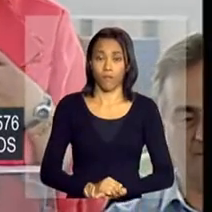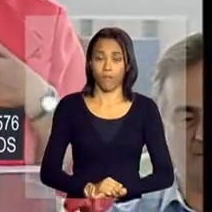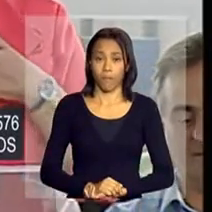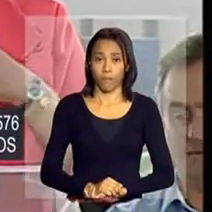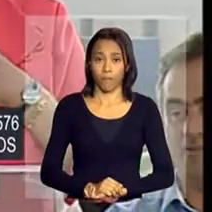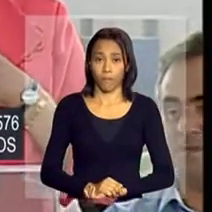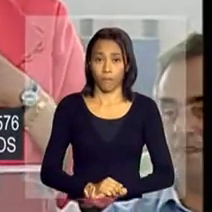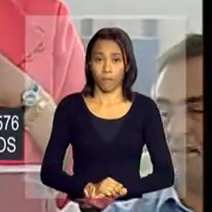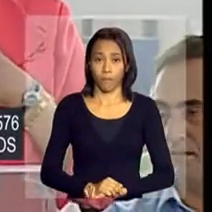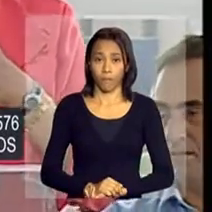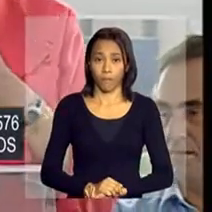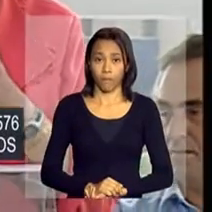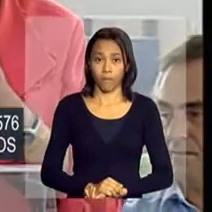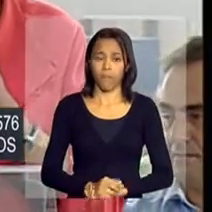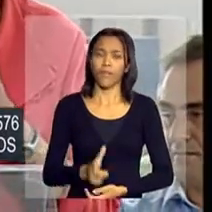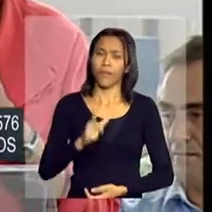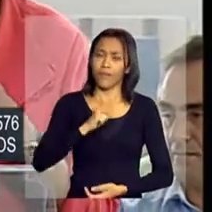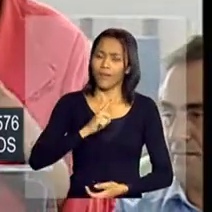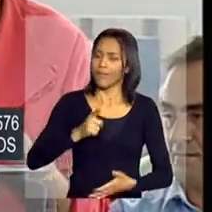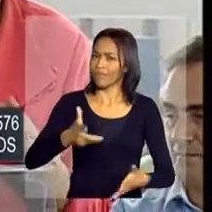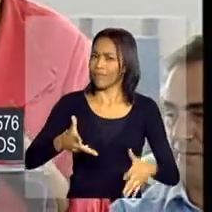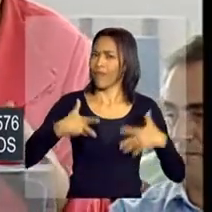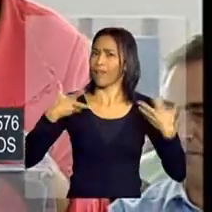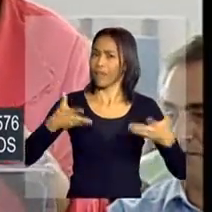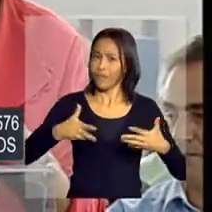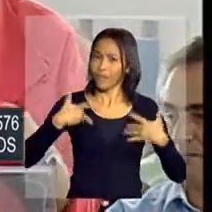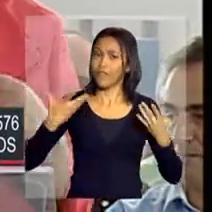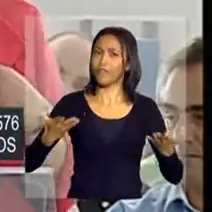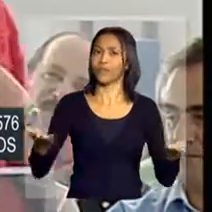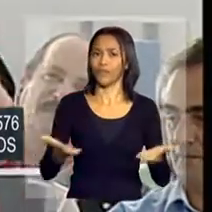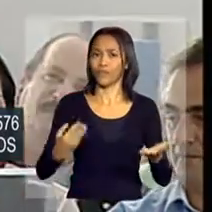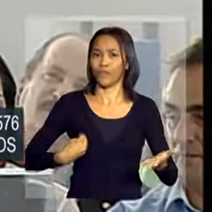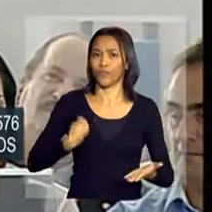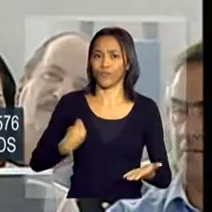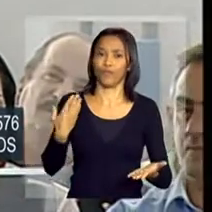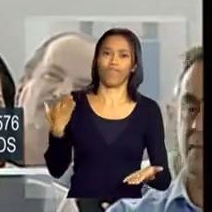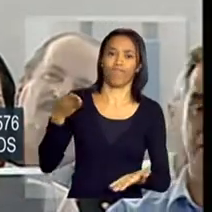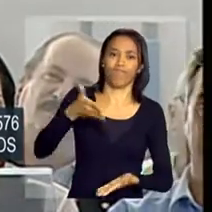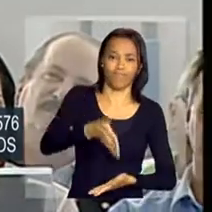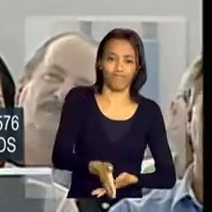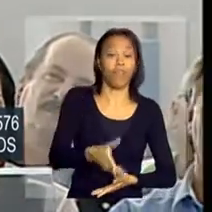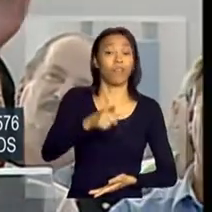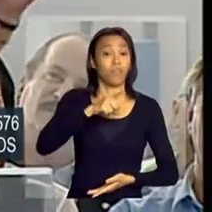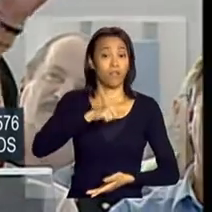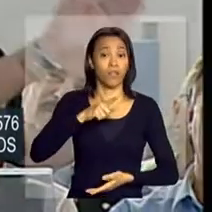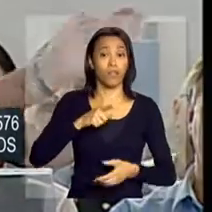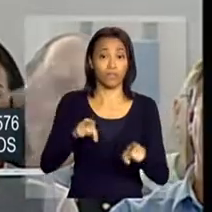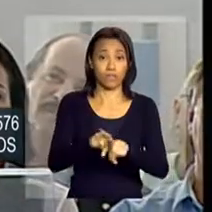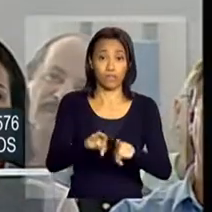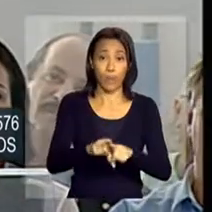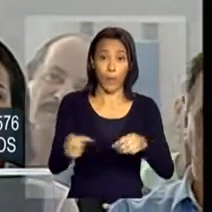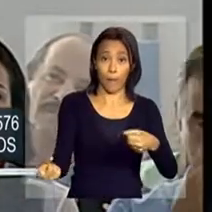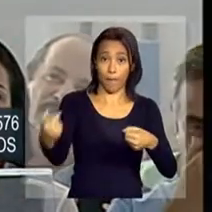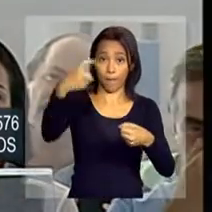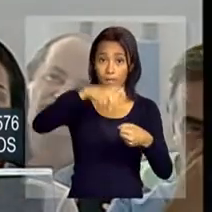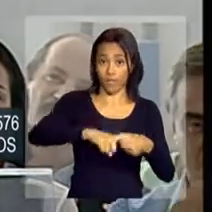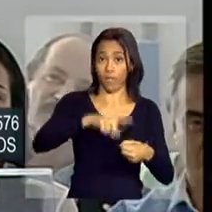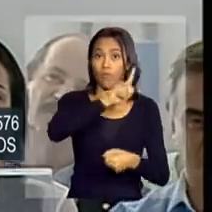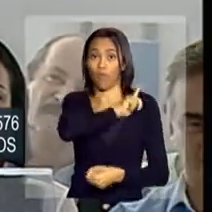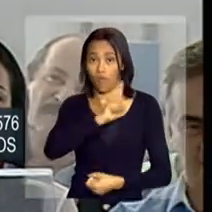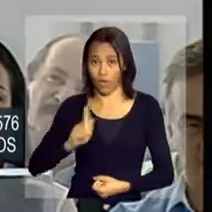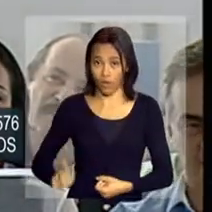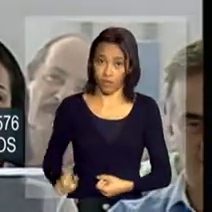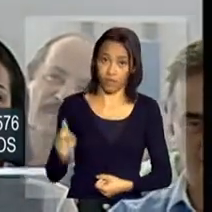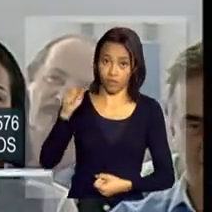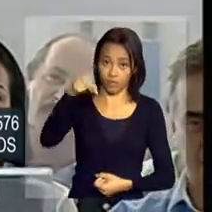tenho muita alegria de estar aqui hoje. Eu tenho uma parceria com o governador